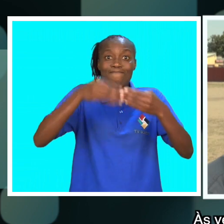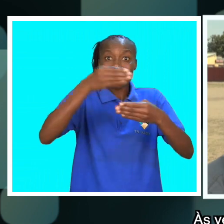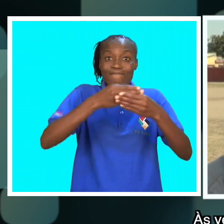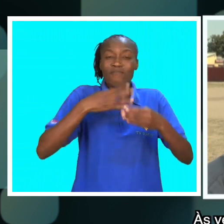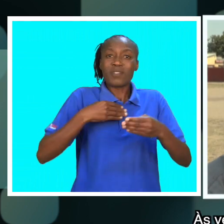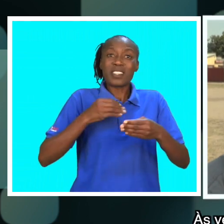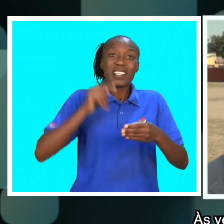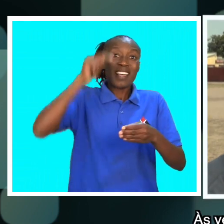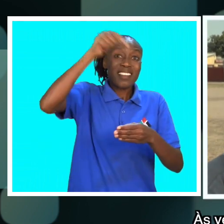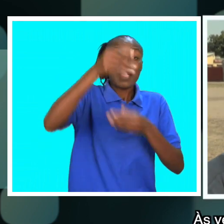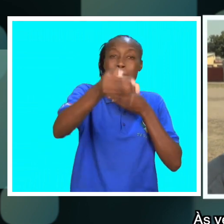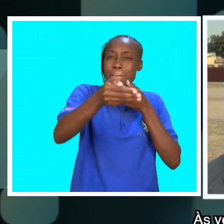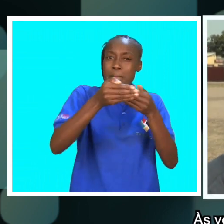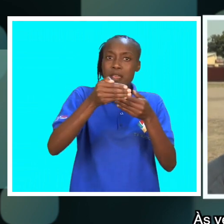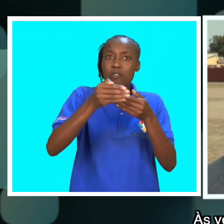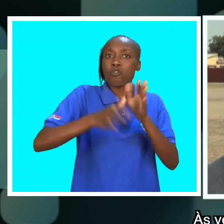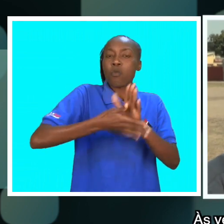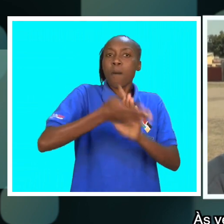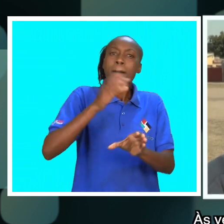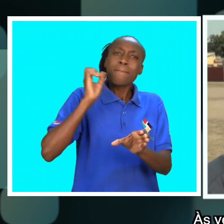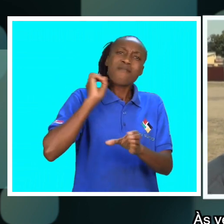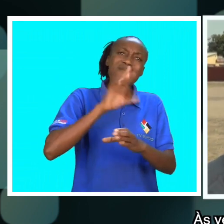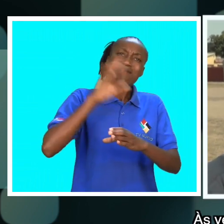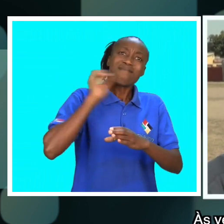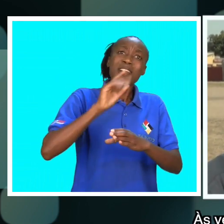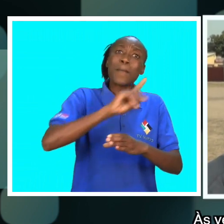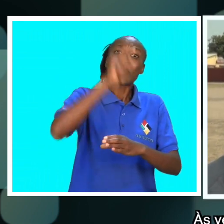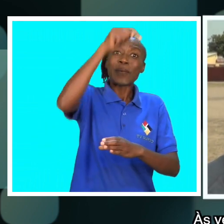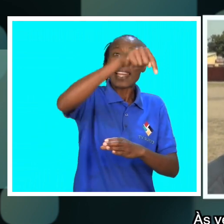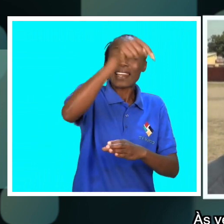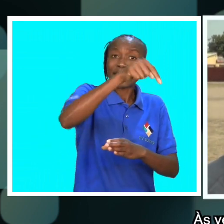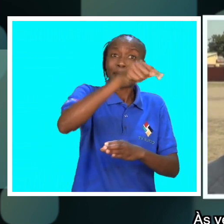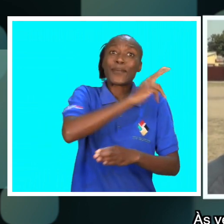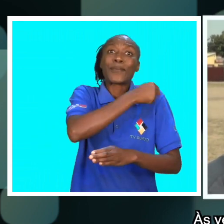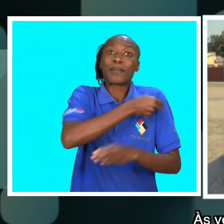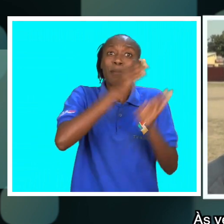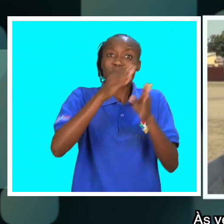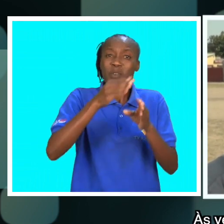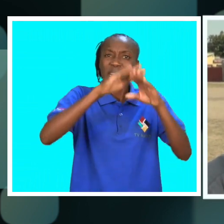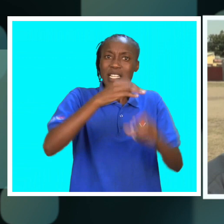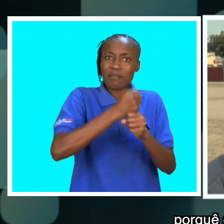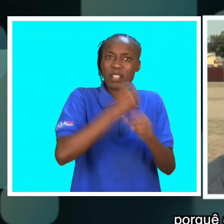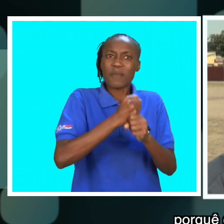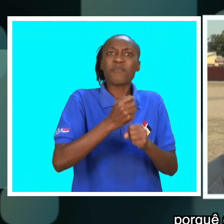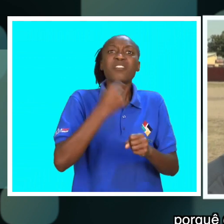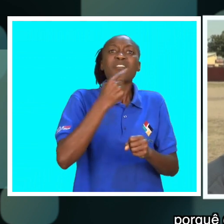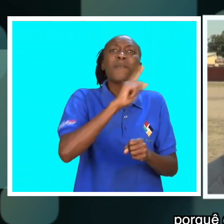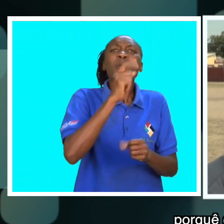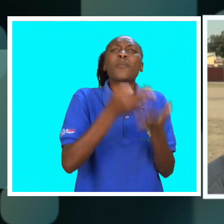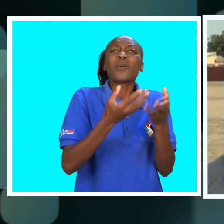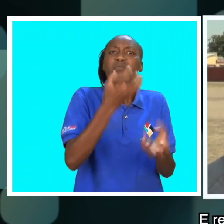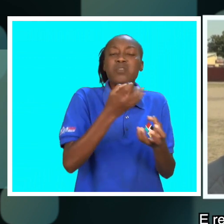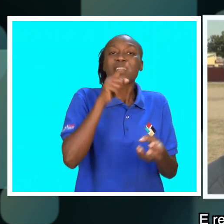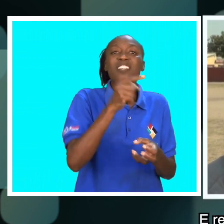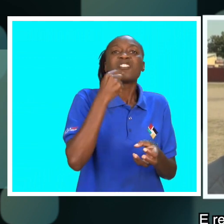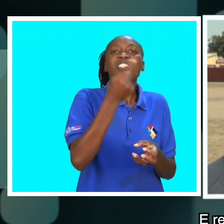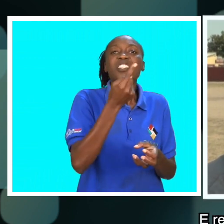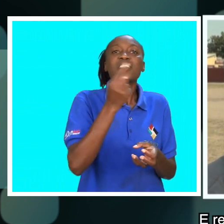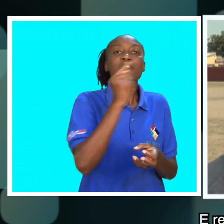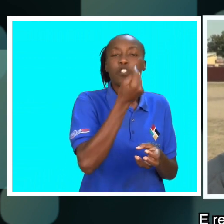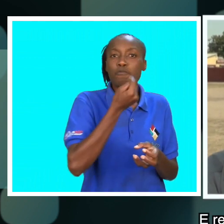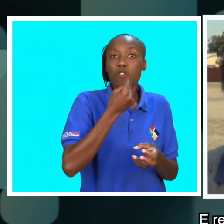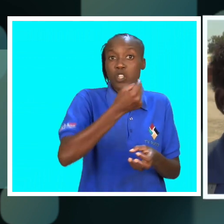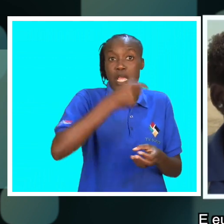Eu até às vezes subo do muro, porque o muro da minha casa é perto do coiso. Começo a falar e pergunto. Por que estão a queimar? Estão dizendo que nos